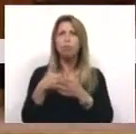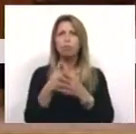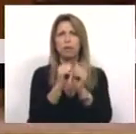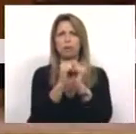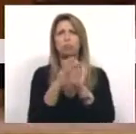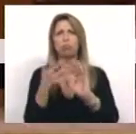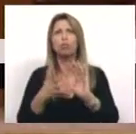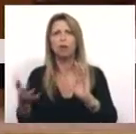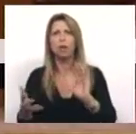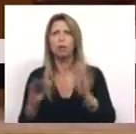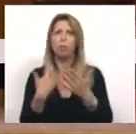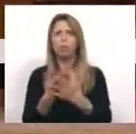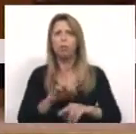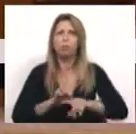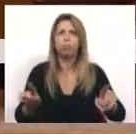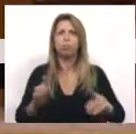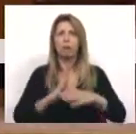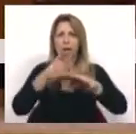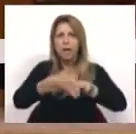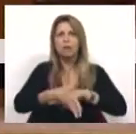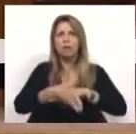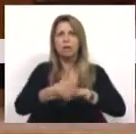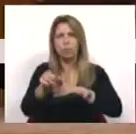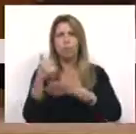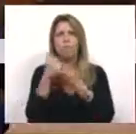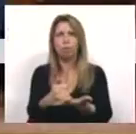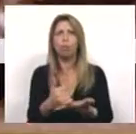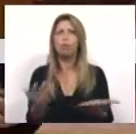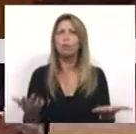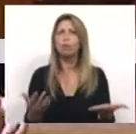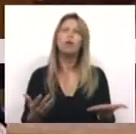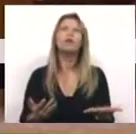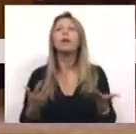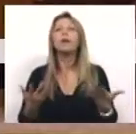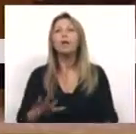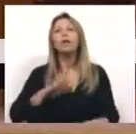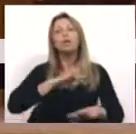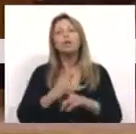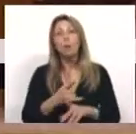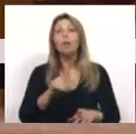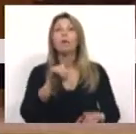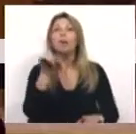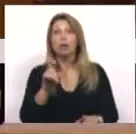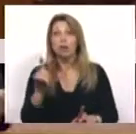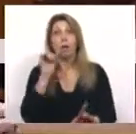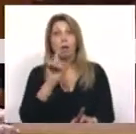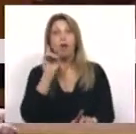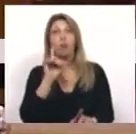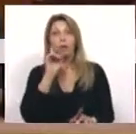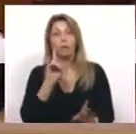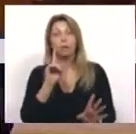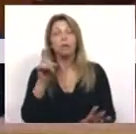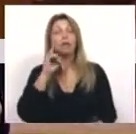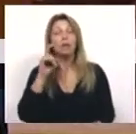acabem por inviabilizar o acesso a estes apoios. Uma outra questão que importa garantir é que os